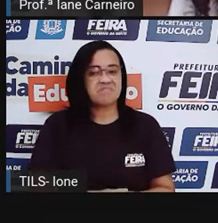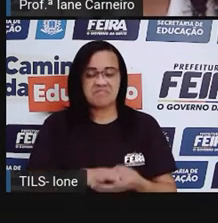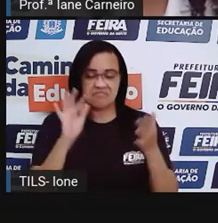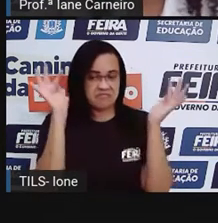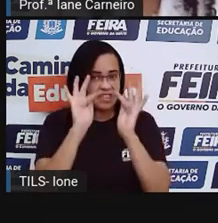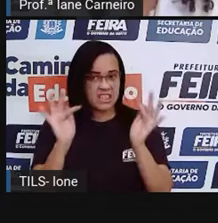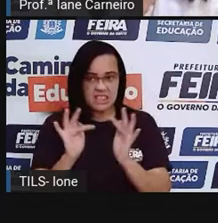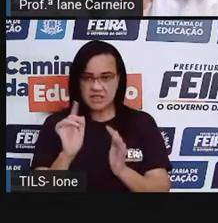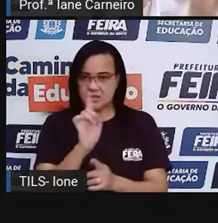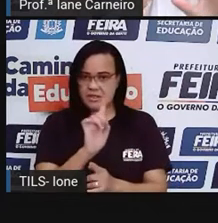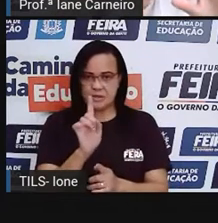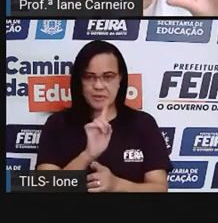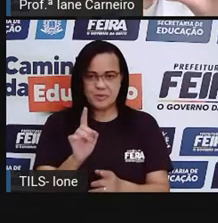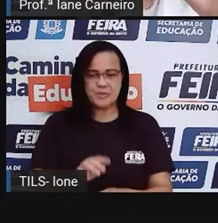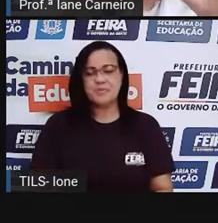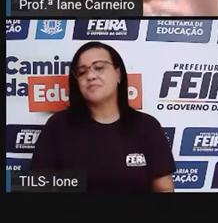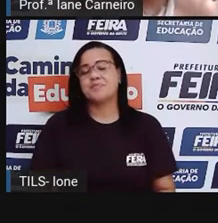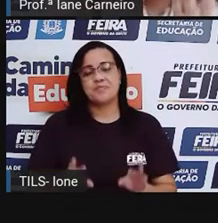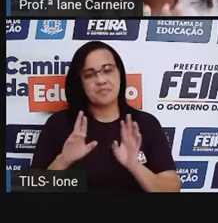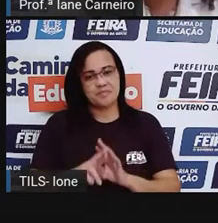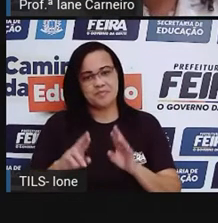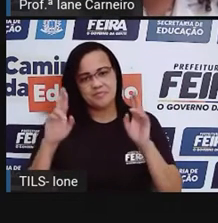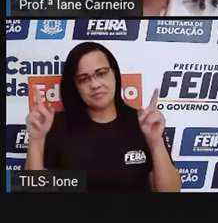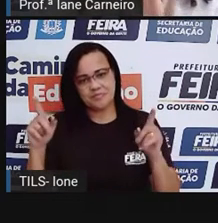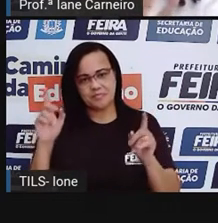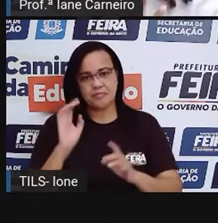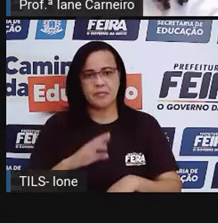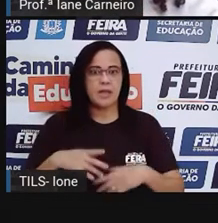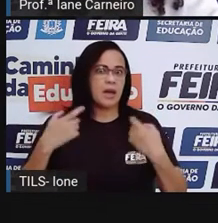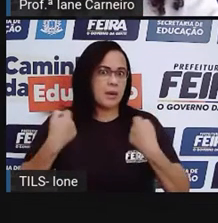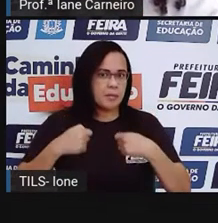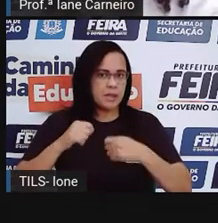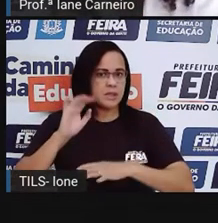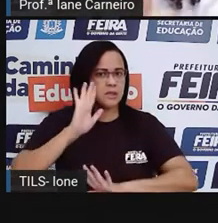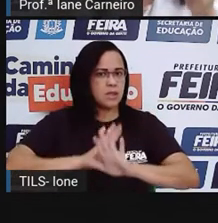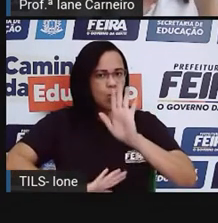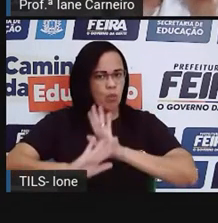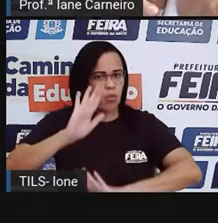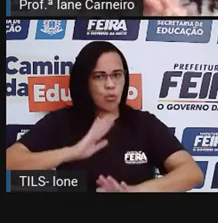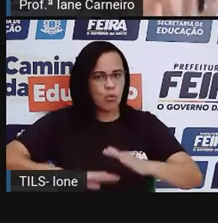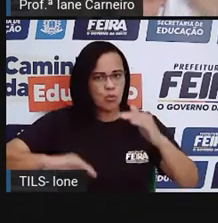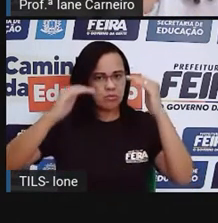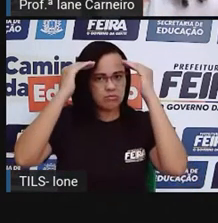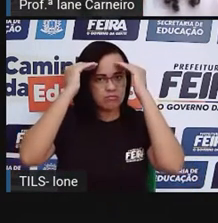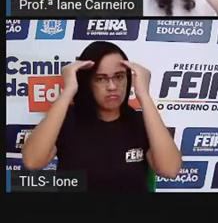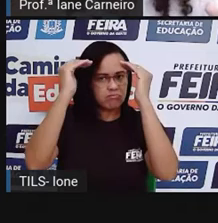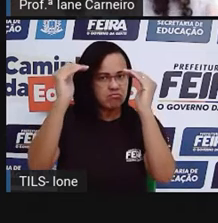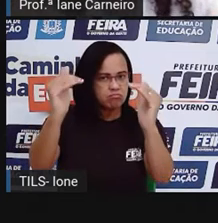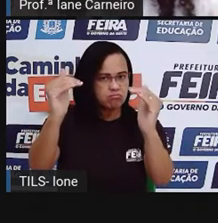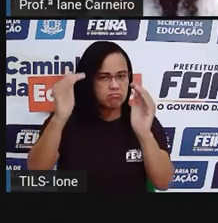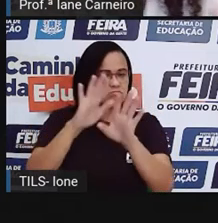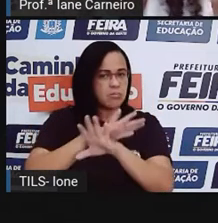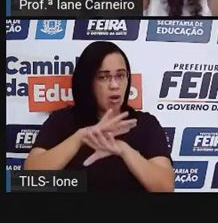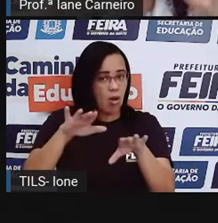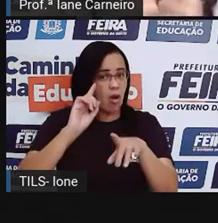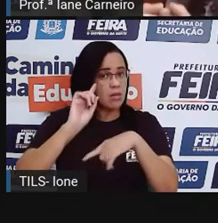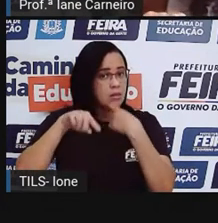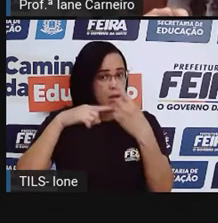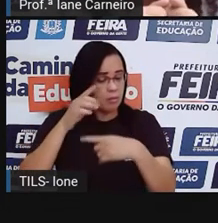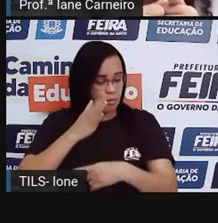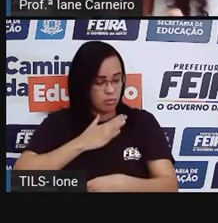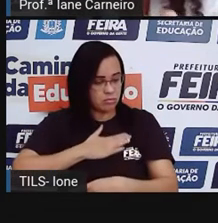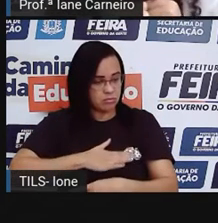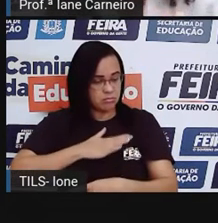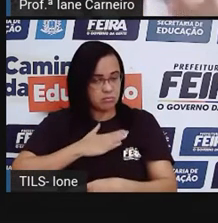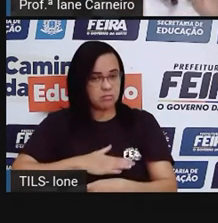não. Né? Então, eu vou ter um pouco mais de cuidado, de respeito. Né? Olha, fulana, você se acalmar, a gente